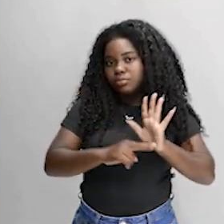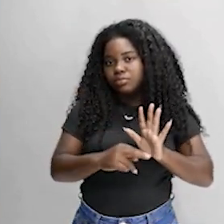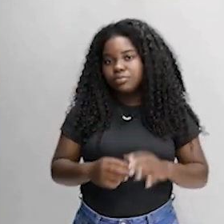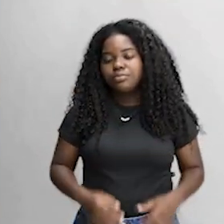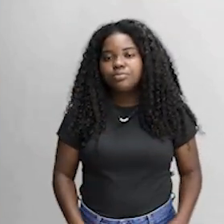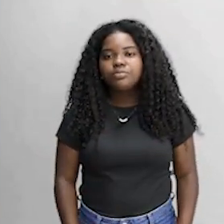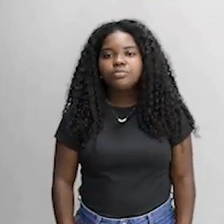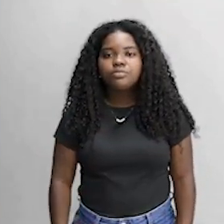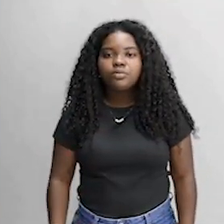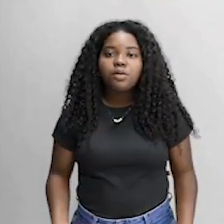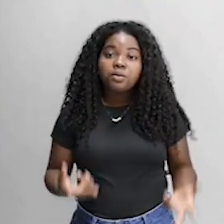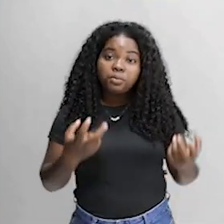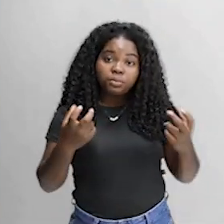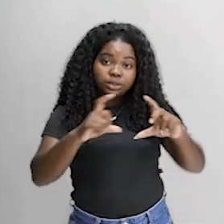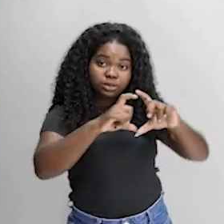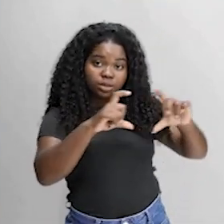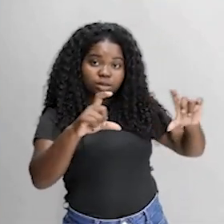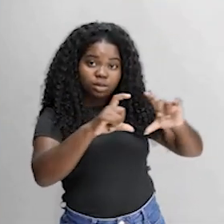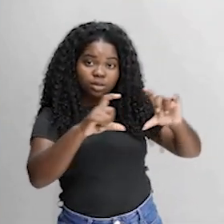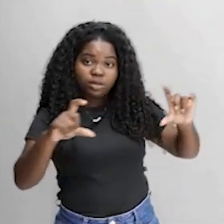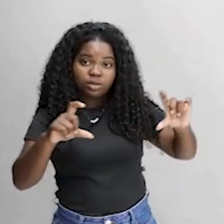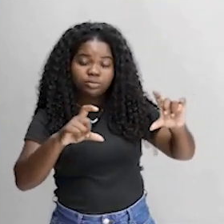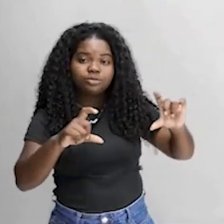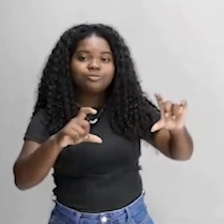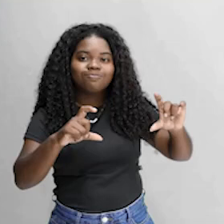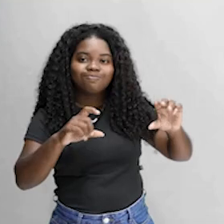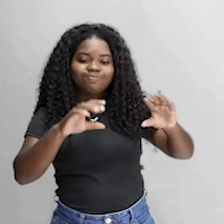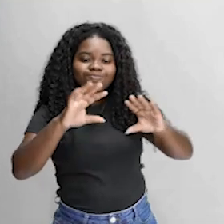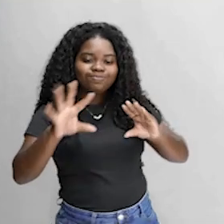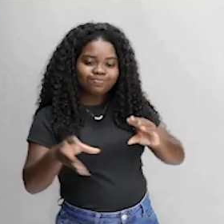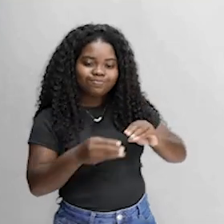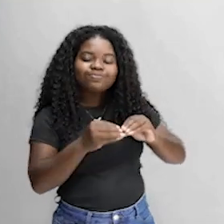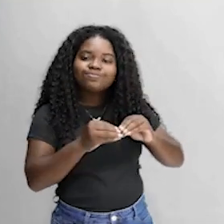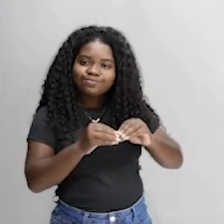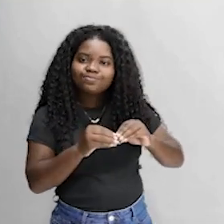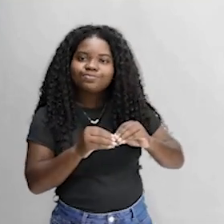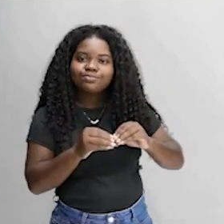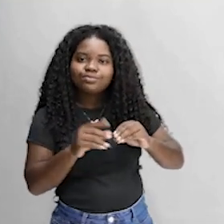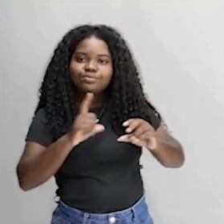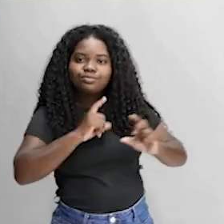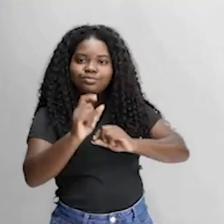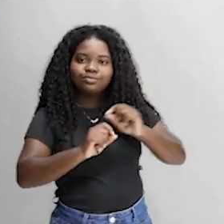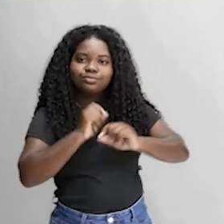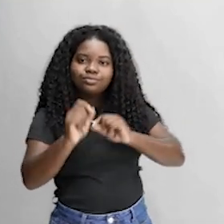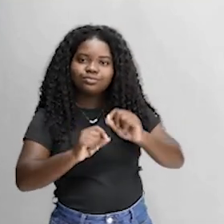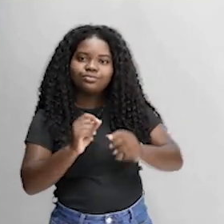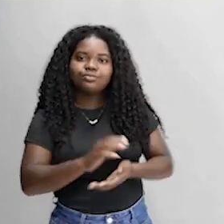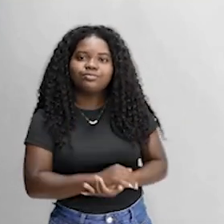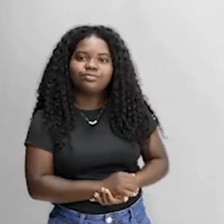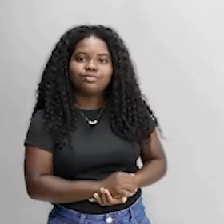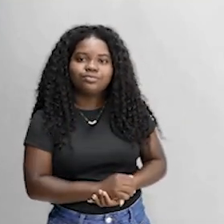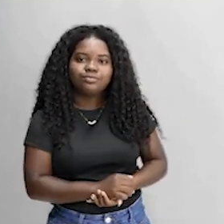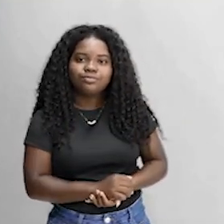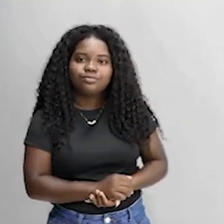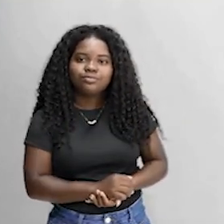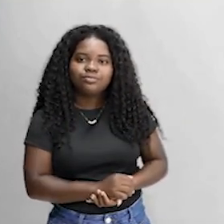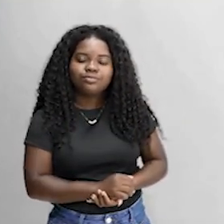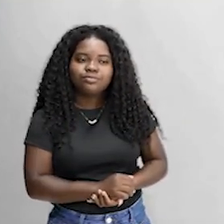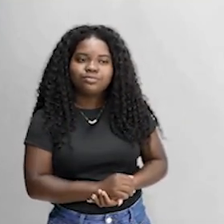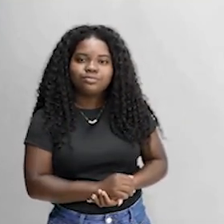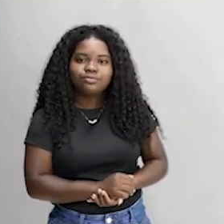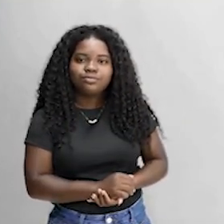só, perceba que na nossa conclusão aqui, nós pegamos o termo de